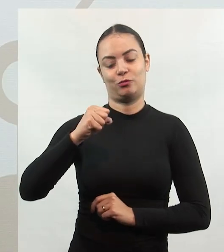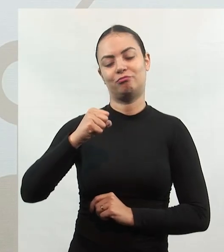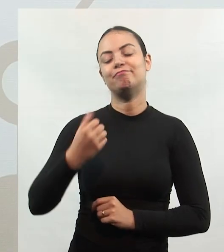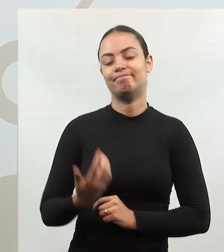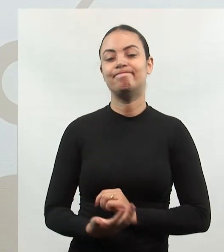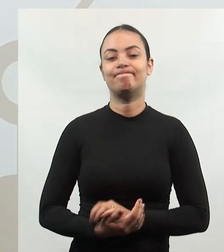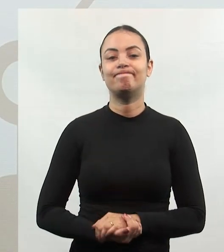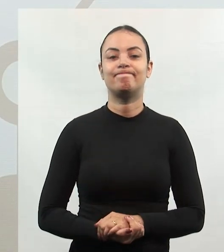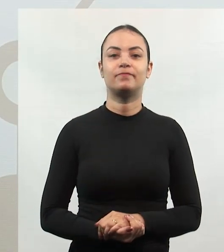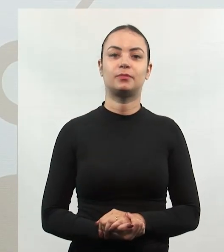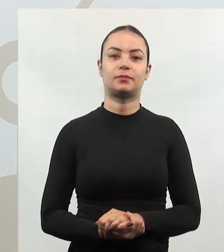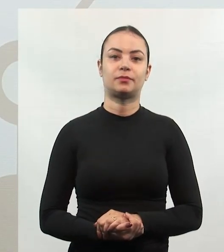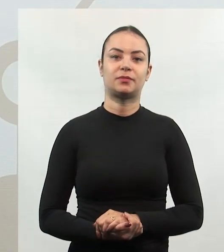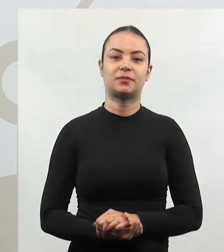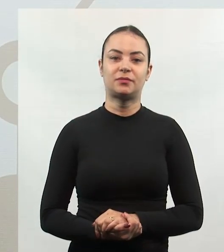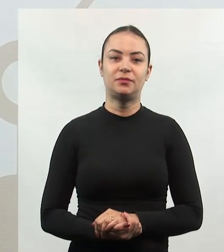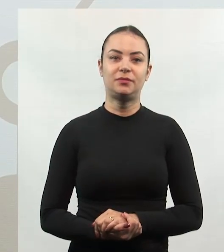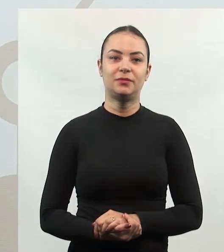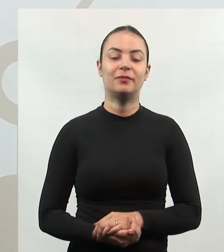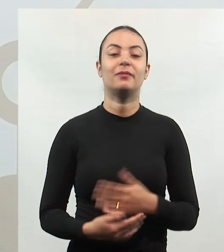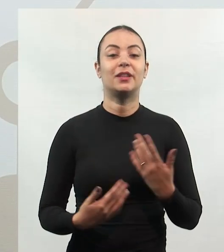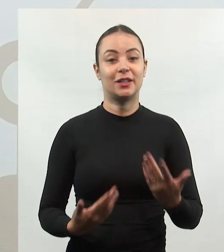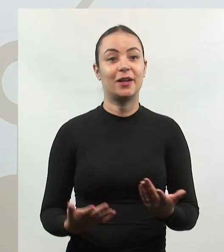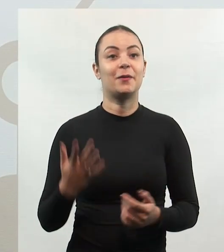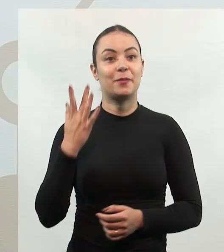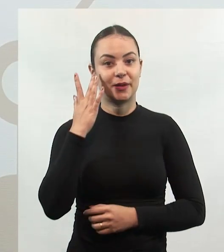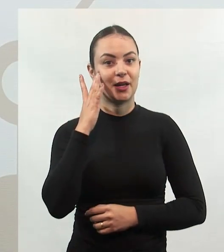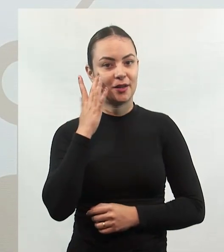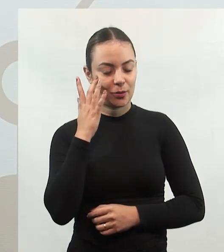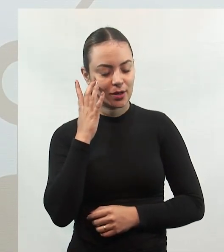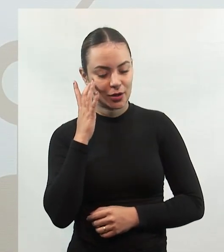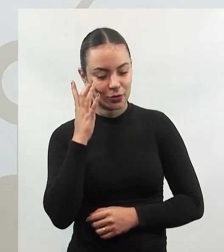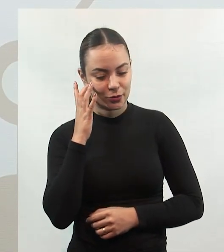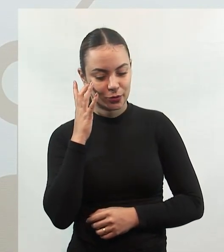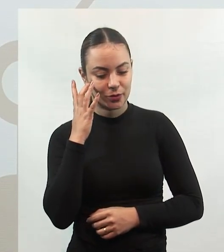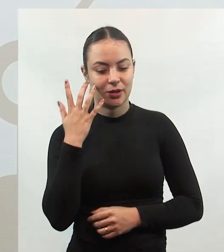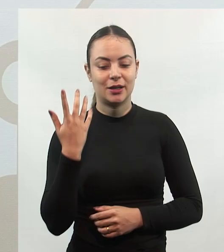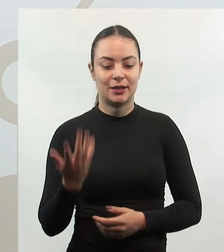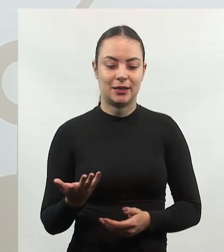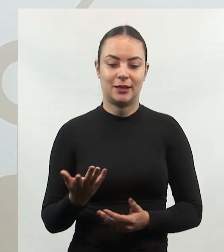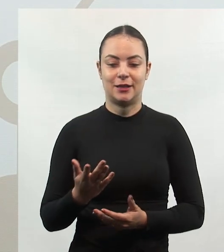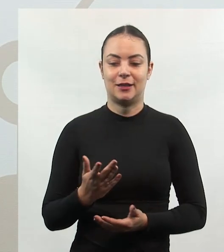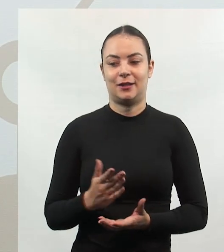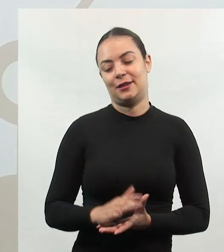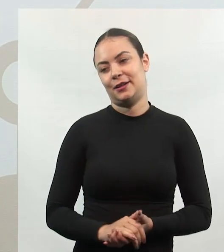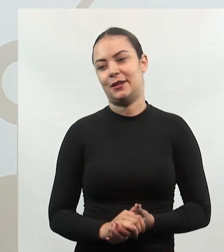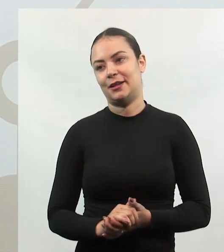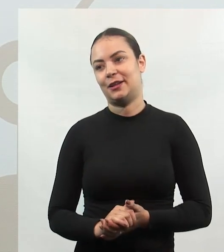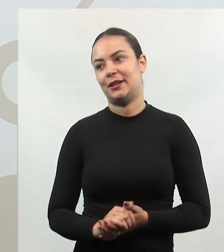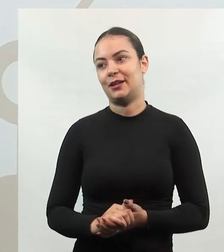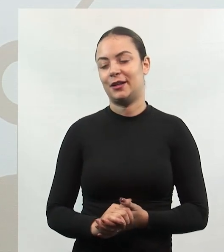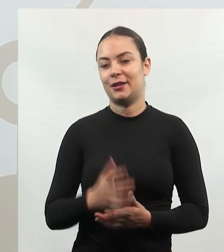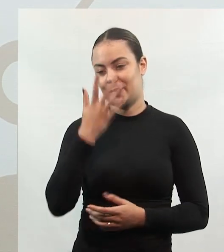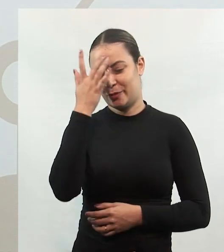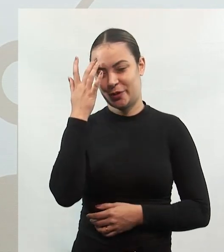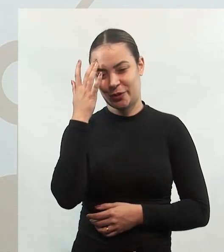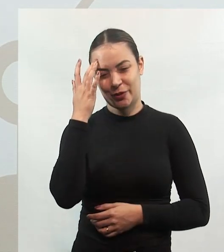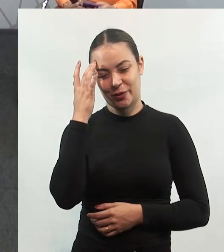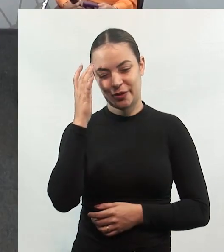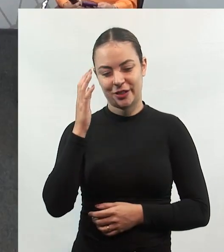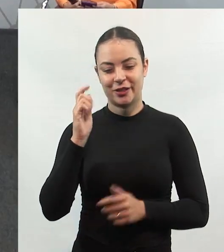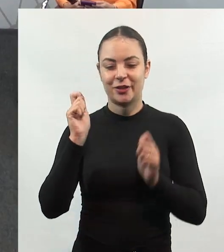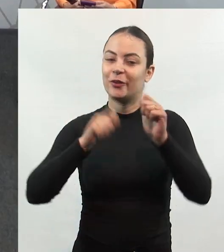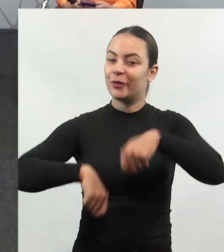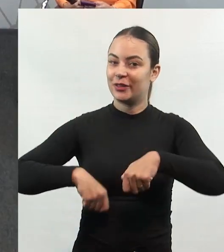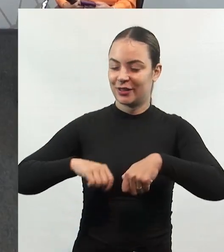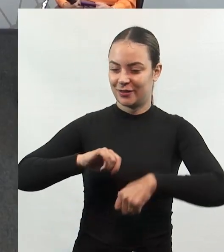coração, na minha memória, e que eu consigo preservar, muitas amigas no meu dia a dia, para continuar, sabe? A gente